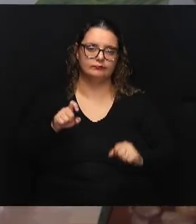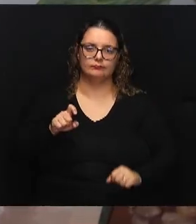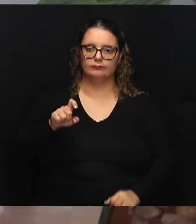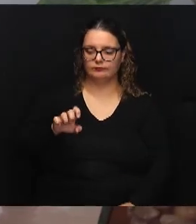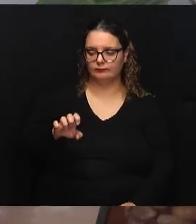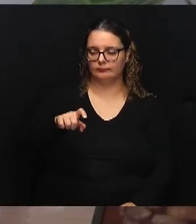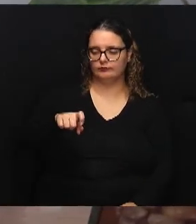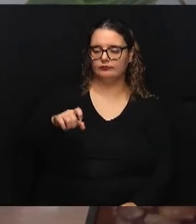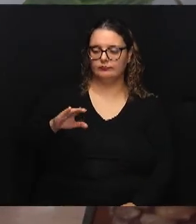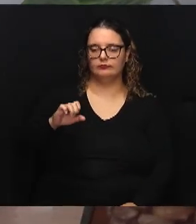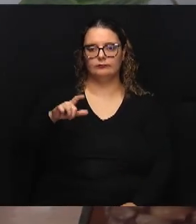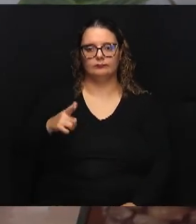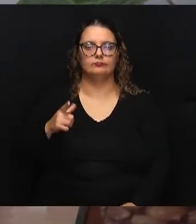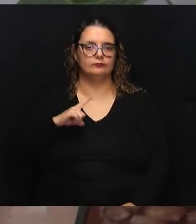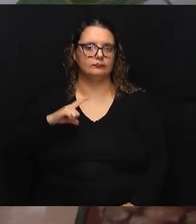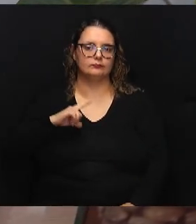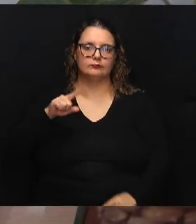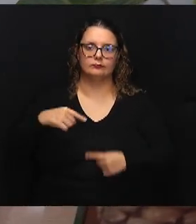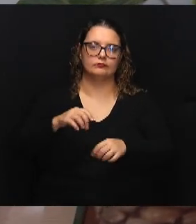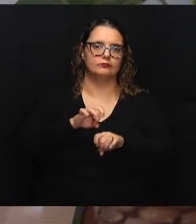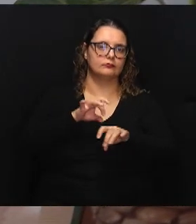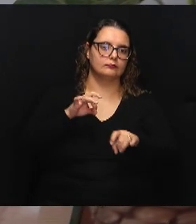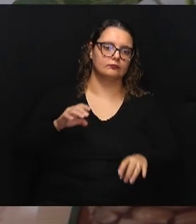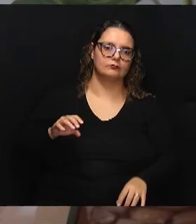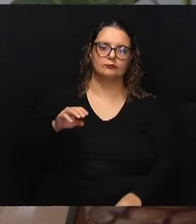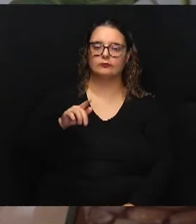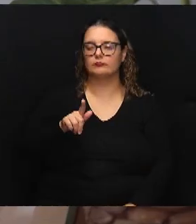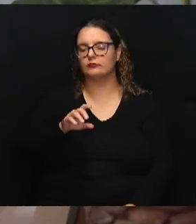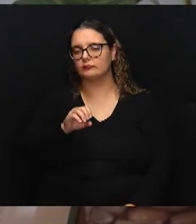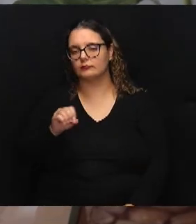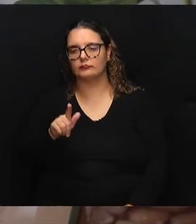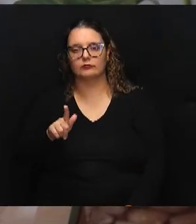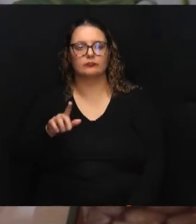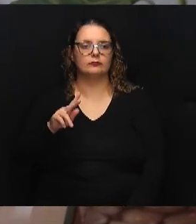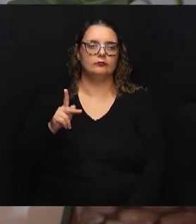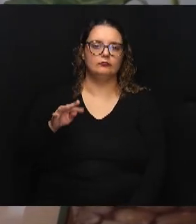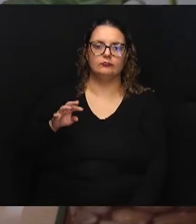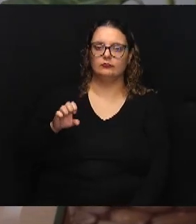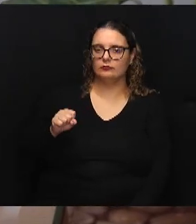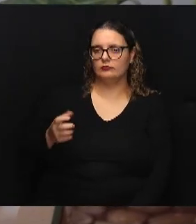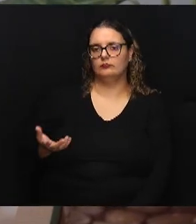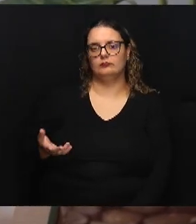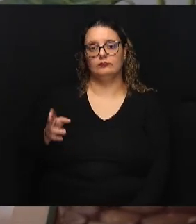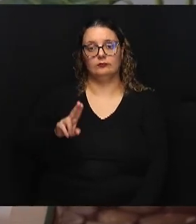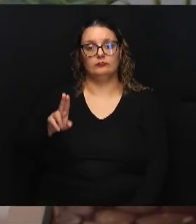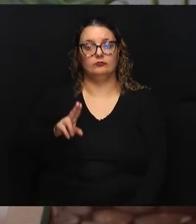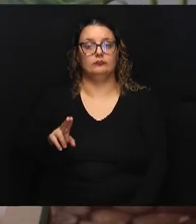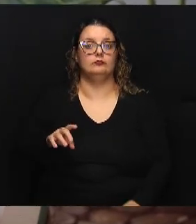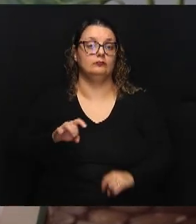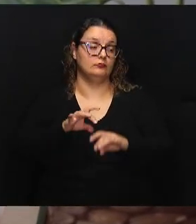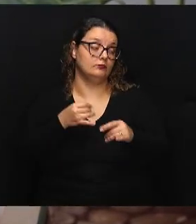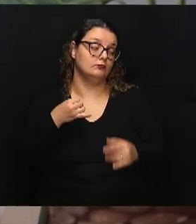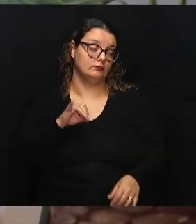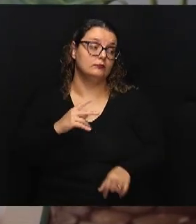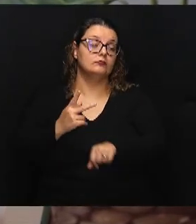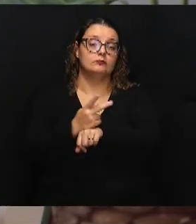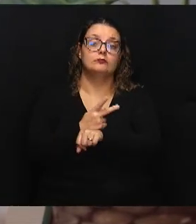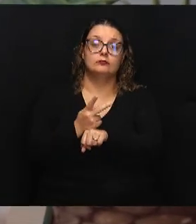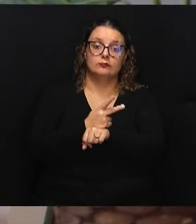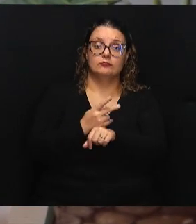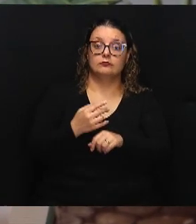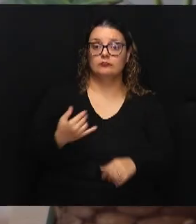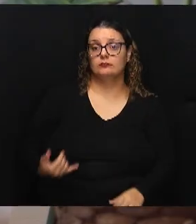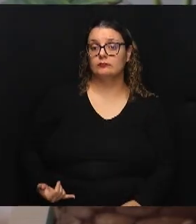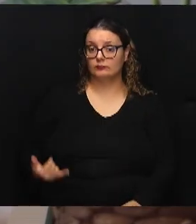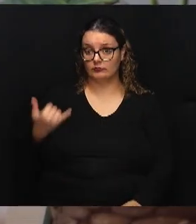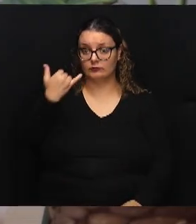hoje online, né? Então Google Sheets, tem uma série de outras ferramentas que você consegue usar online. E se você procurar no seu celular